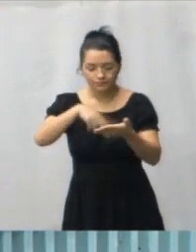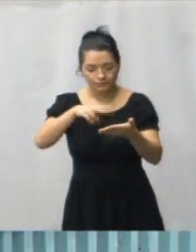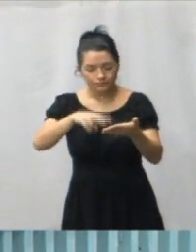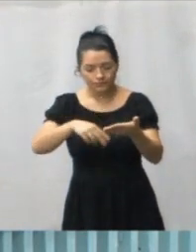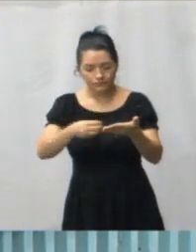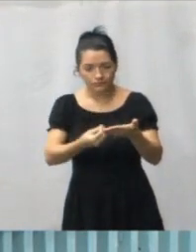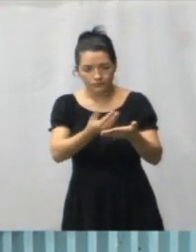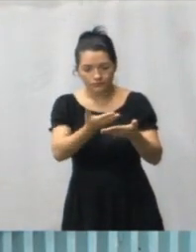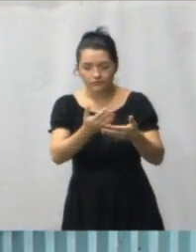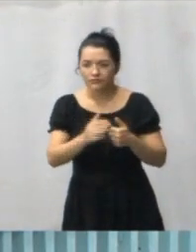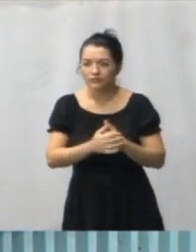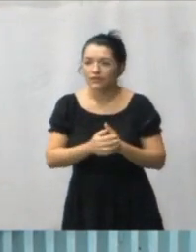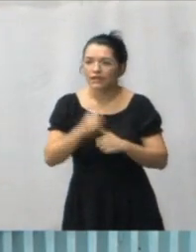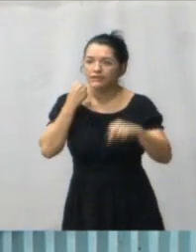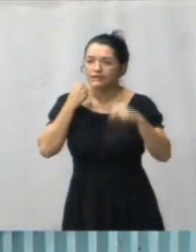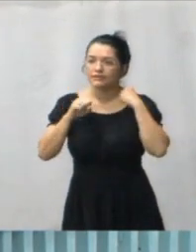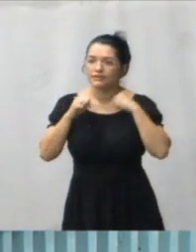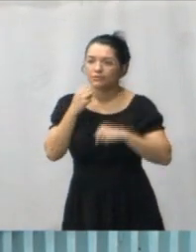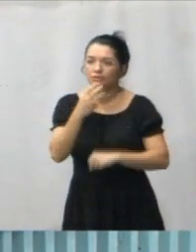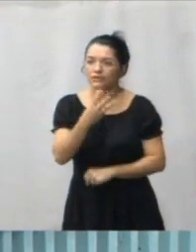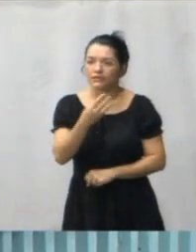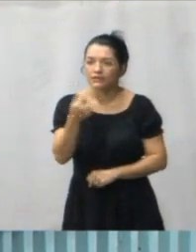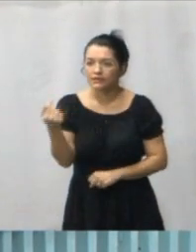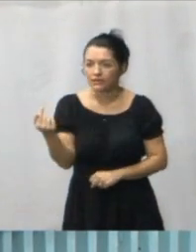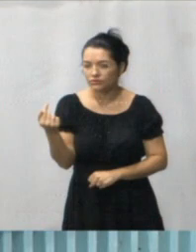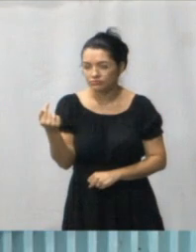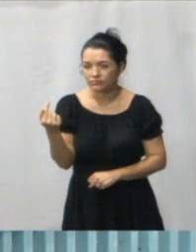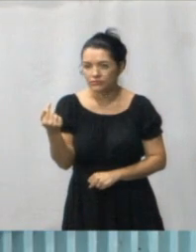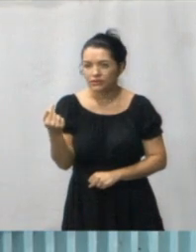Salmo 37, versículo 5.